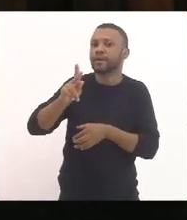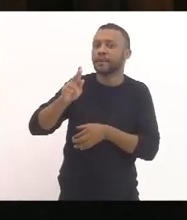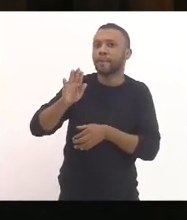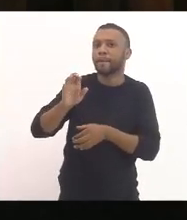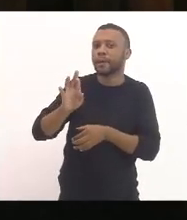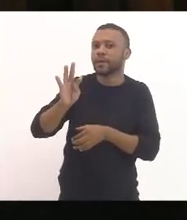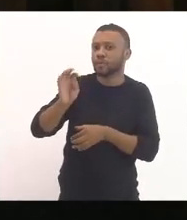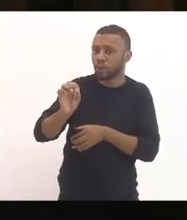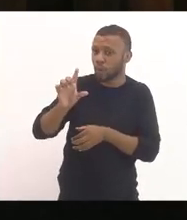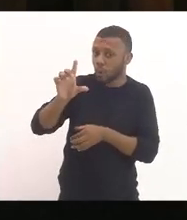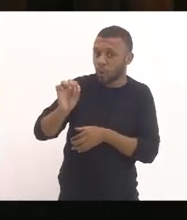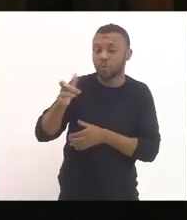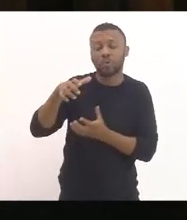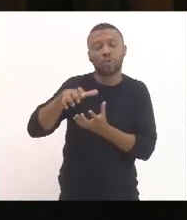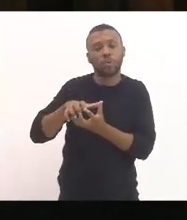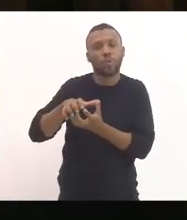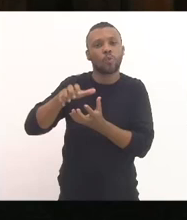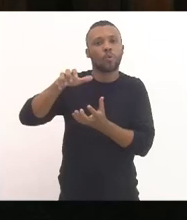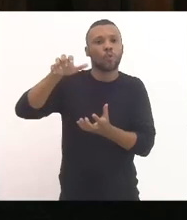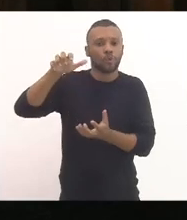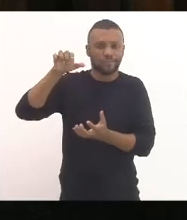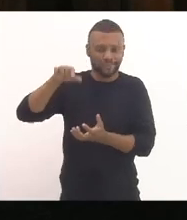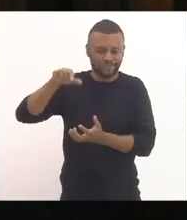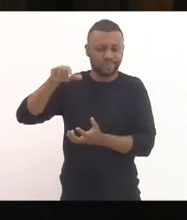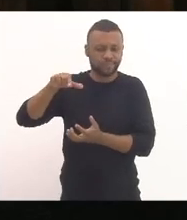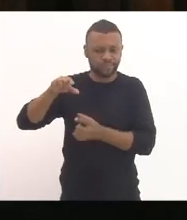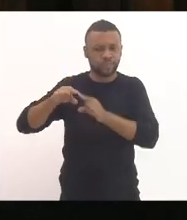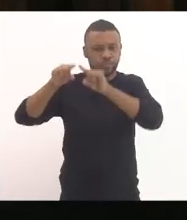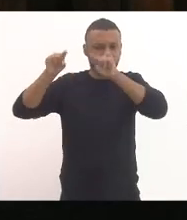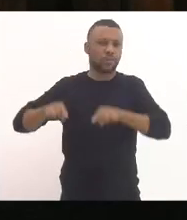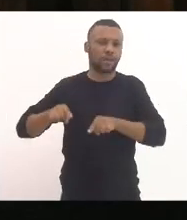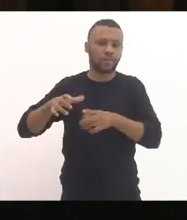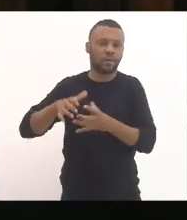ainda volta o respeito nosso veterano nosso de cano